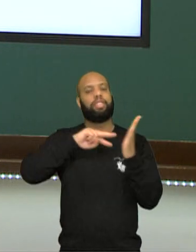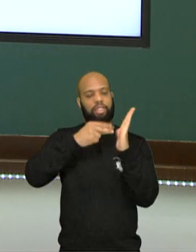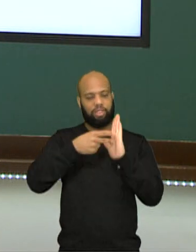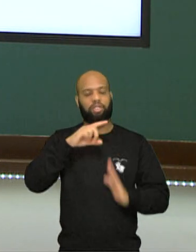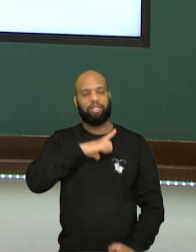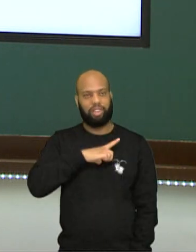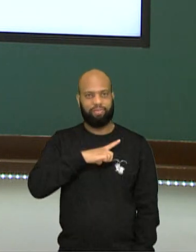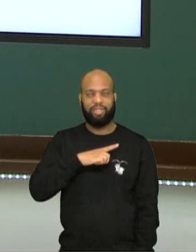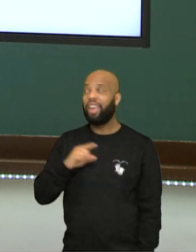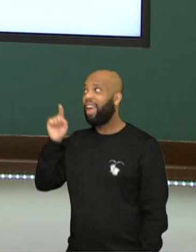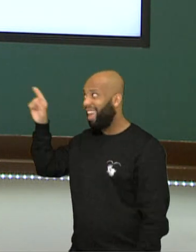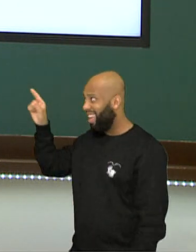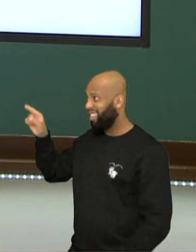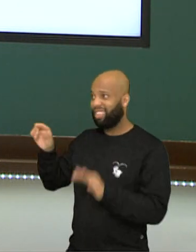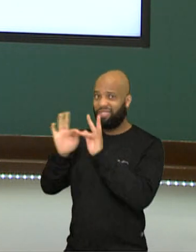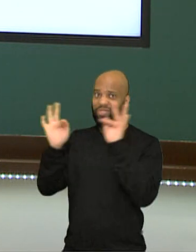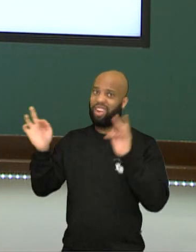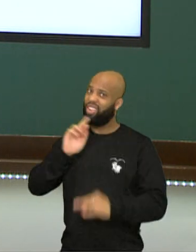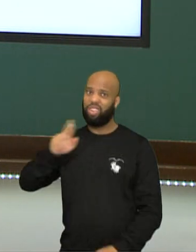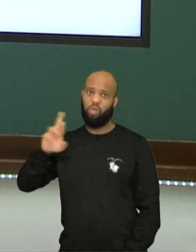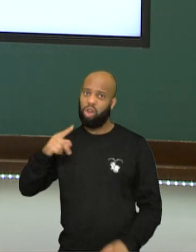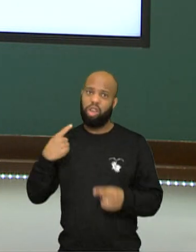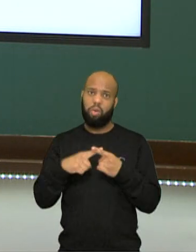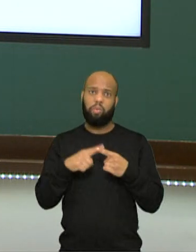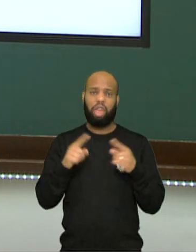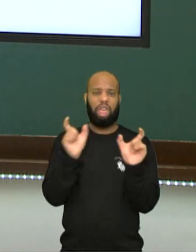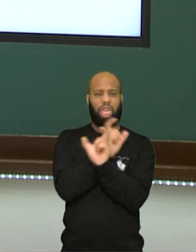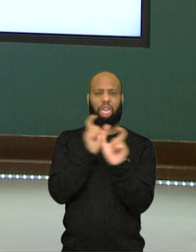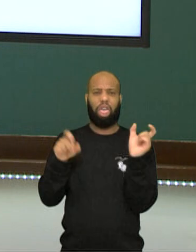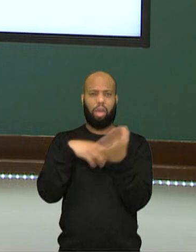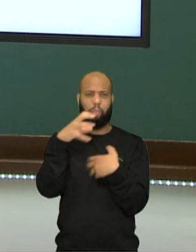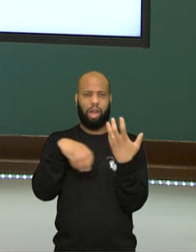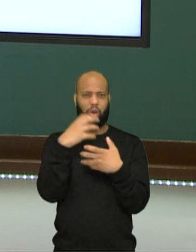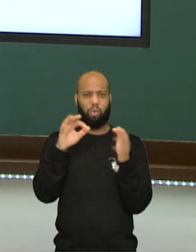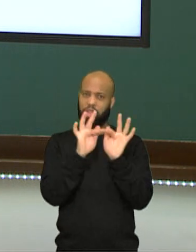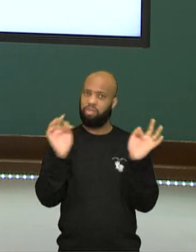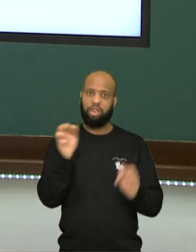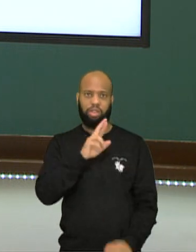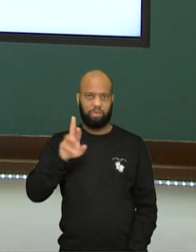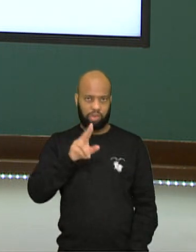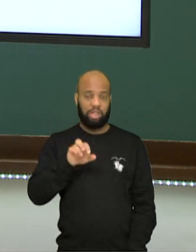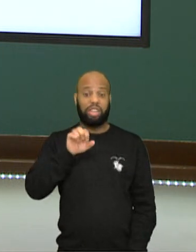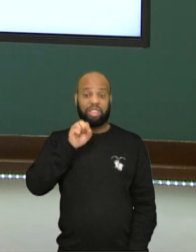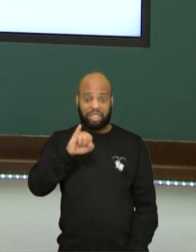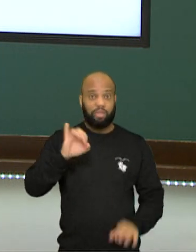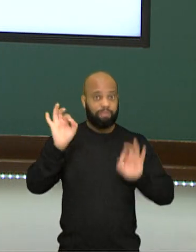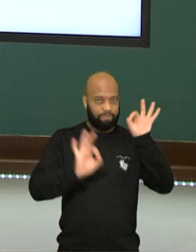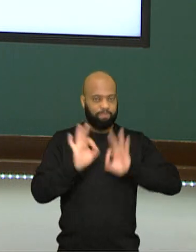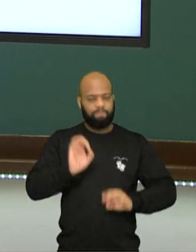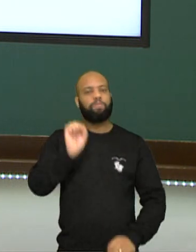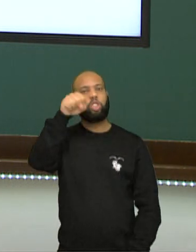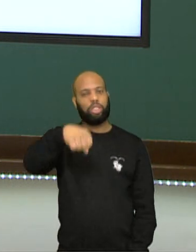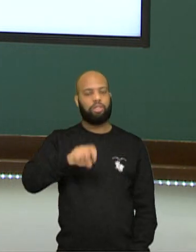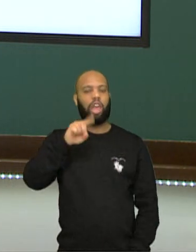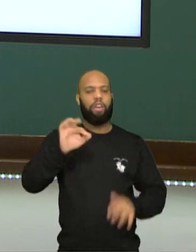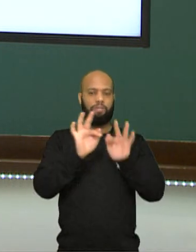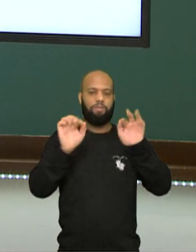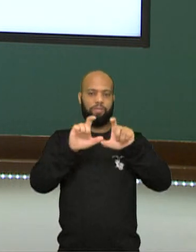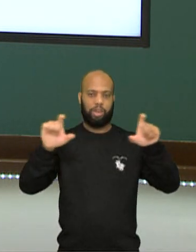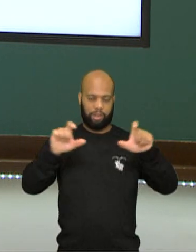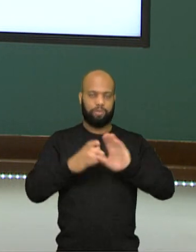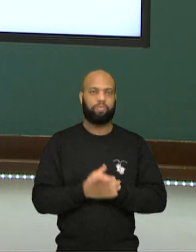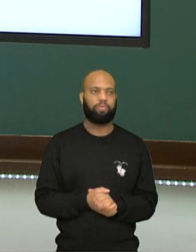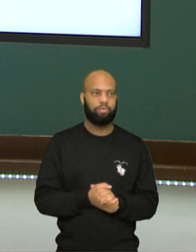frase. Essa desordem não passa um sentido, então não é frase. Se organizarmos, daí sim teremos uma